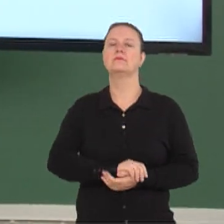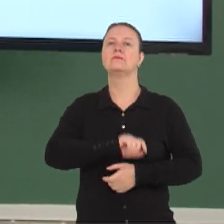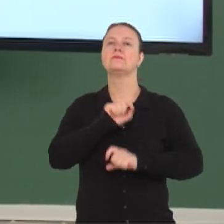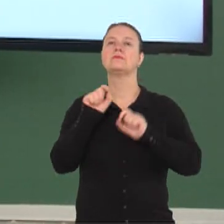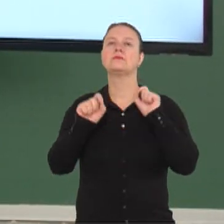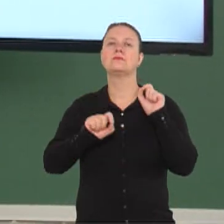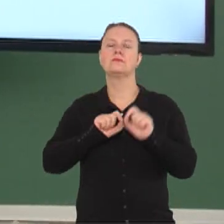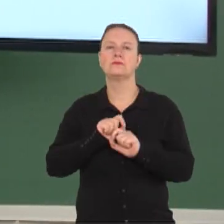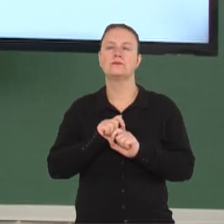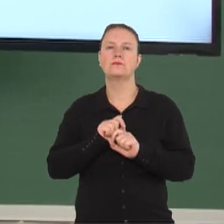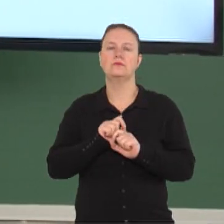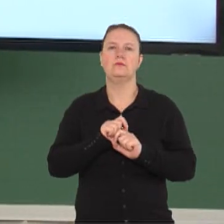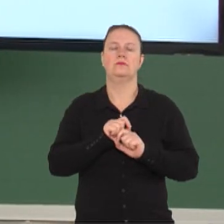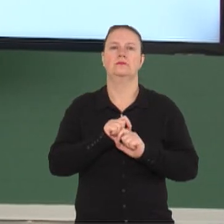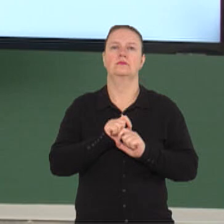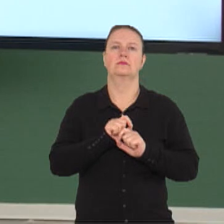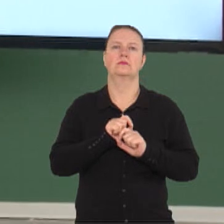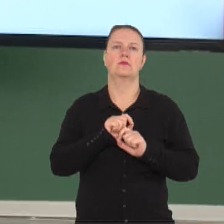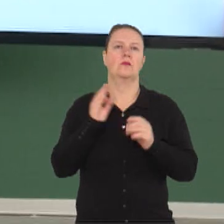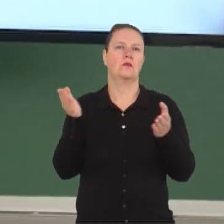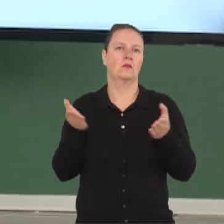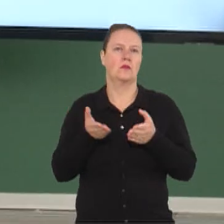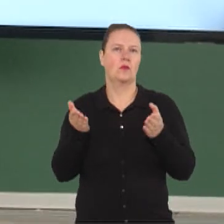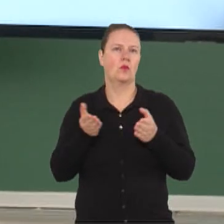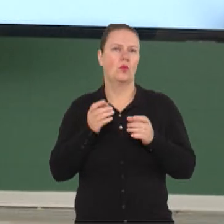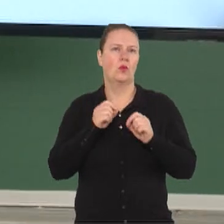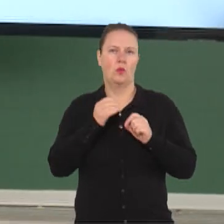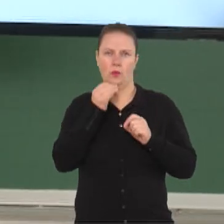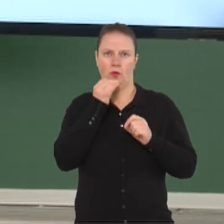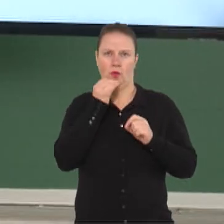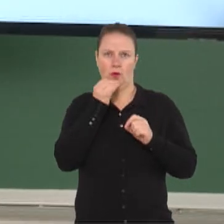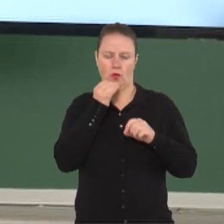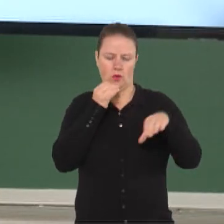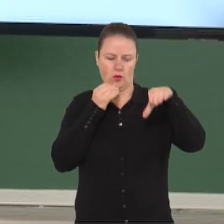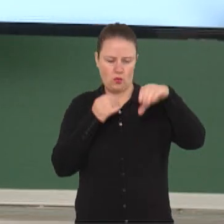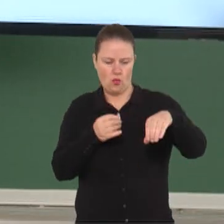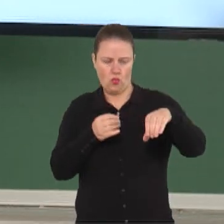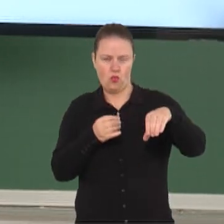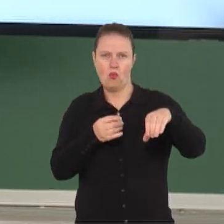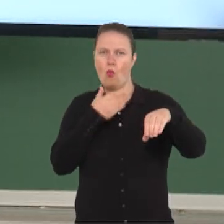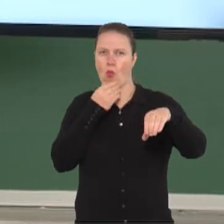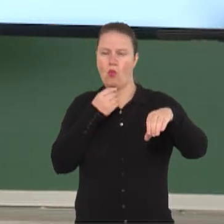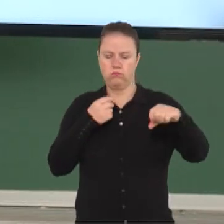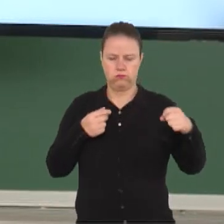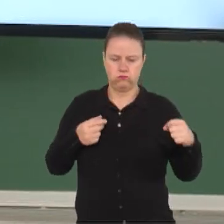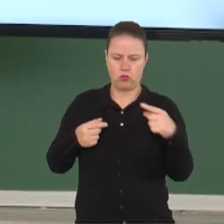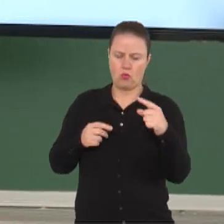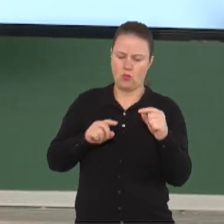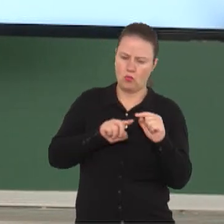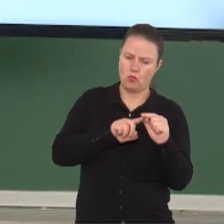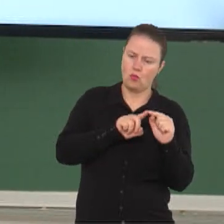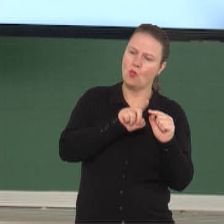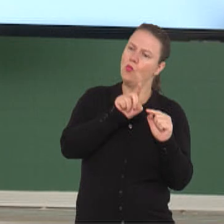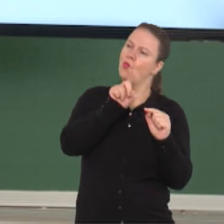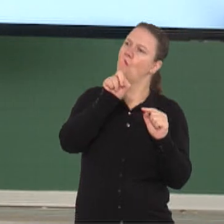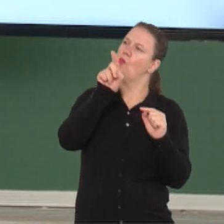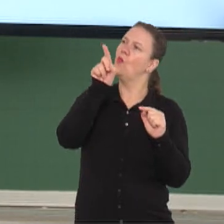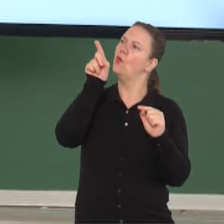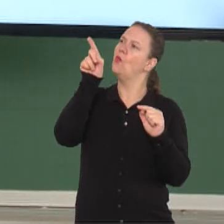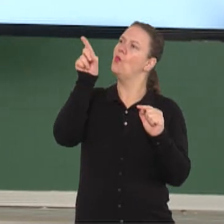Bem, tiro de meta, o goleiro chutou, a bola subiu e